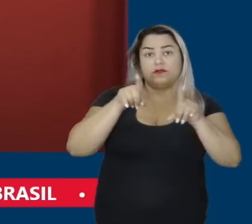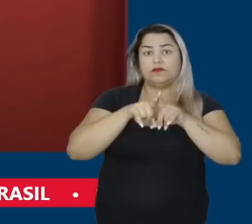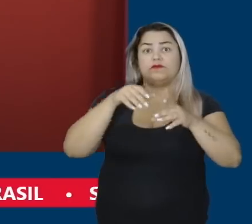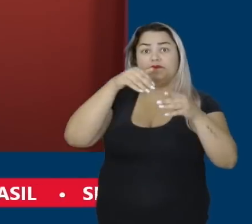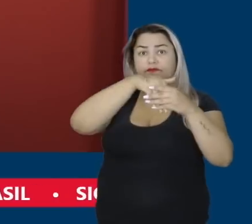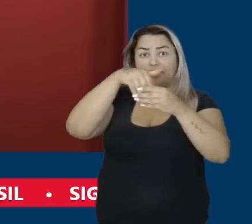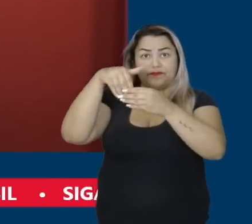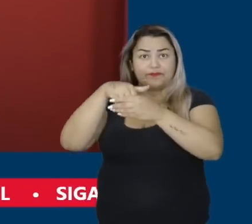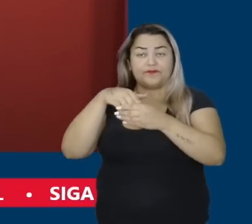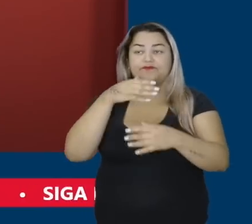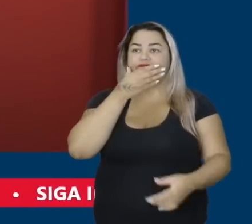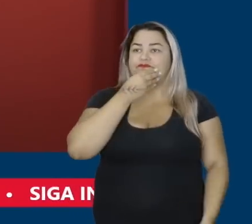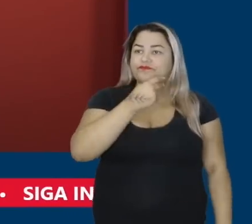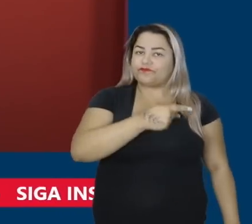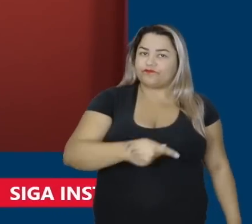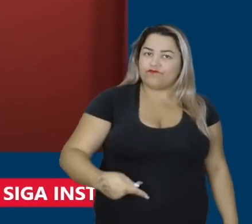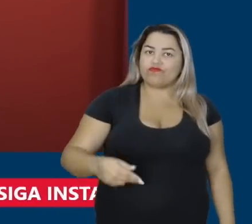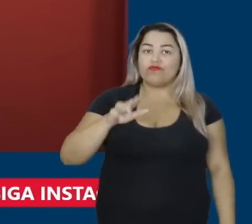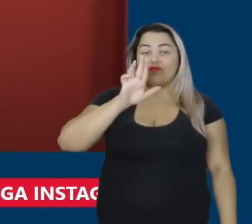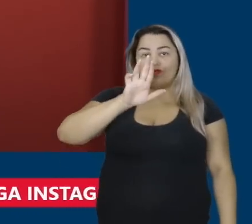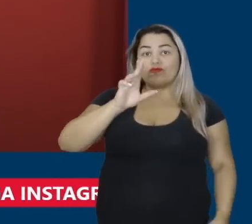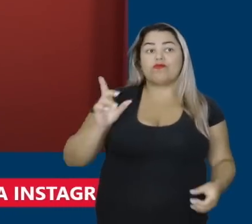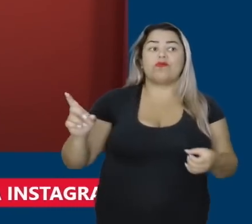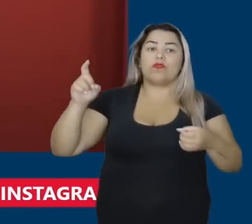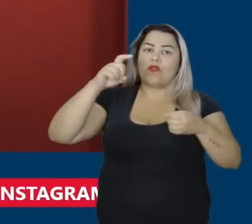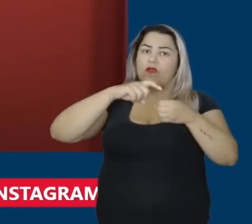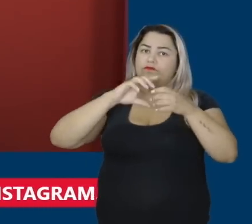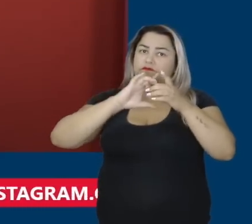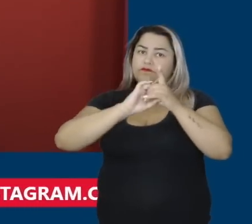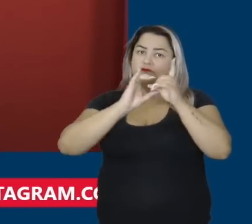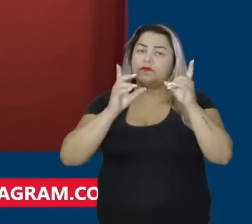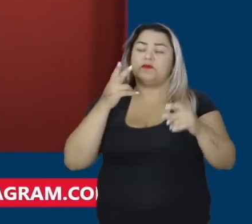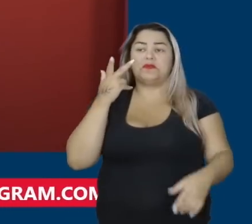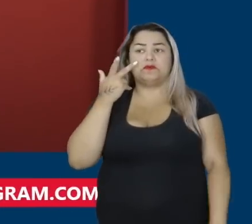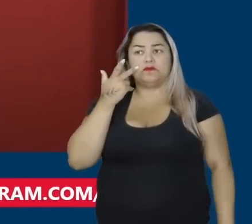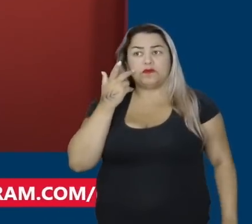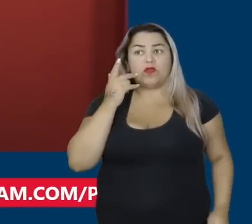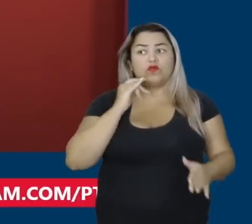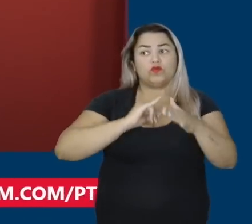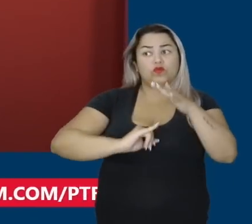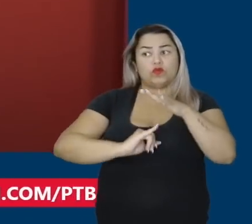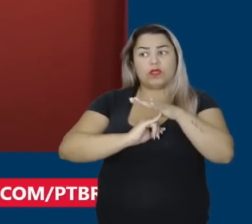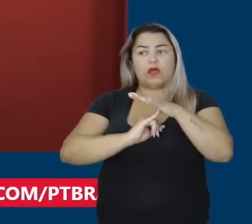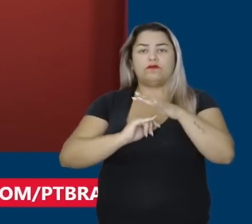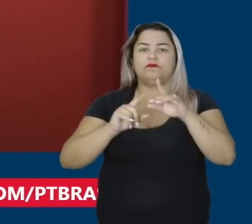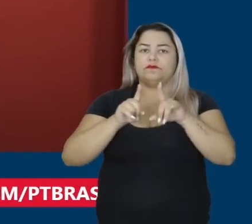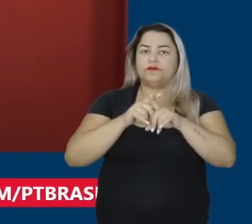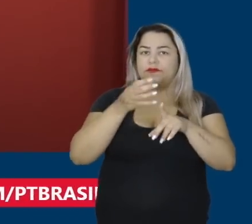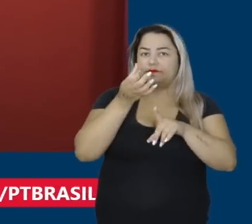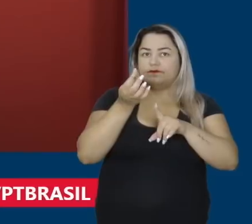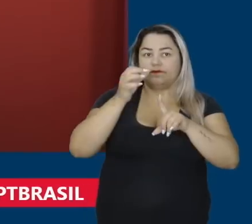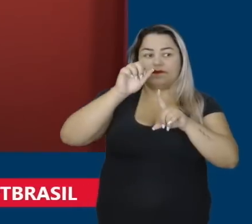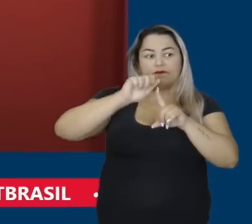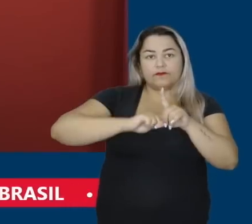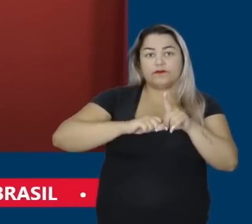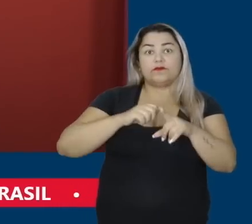do presidente Lula, o país retomou a democracia e a normalidade institucional. Em 6 meses, o governo resgatou o